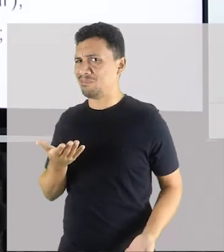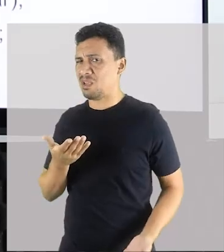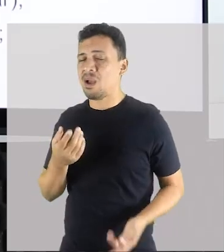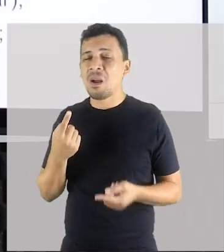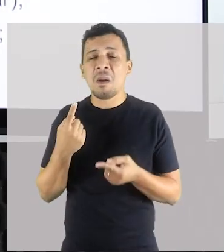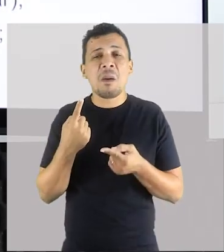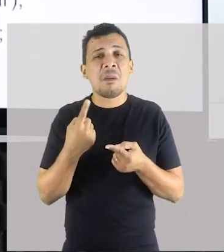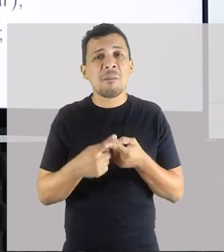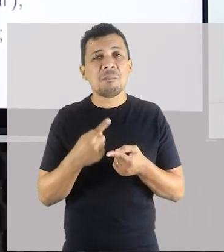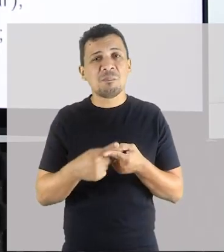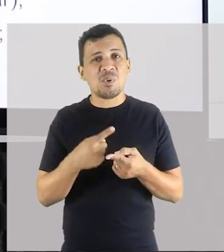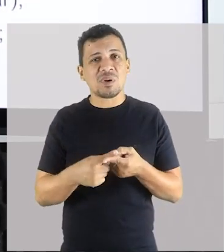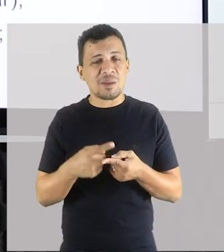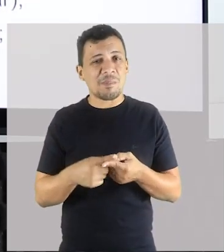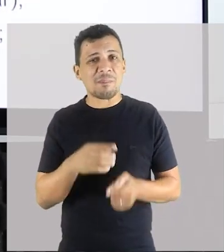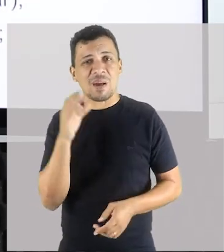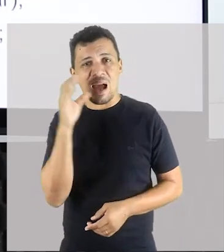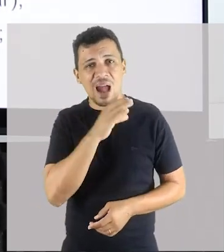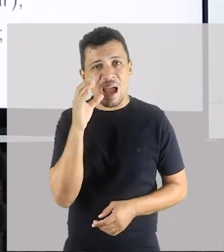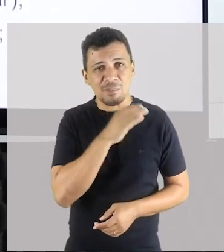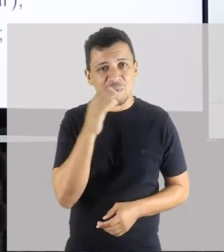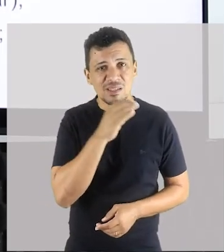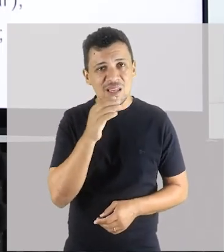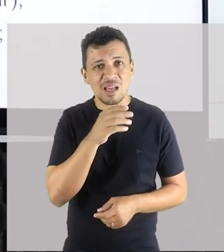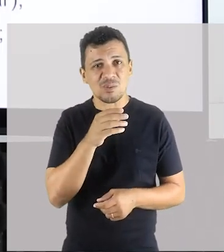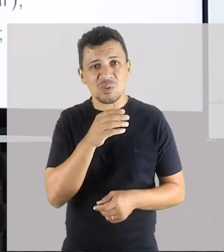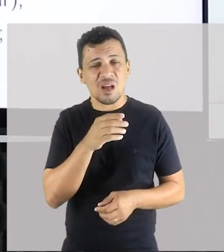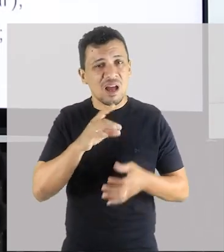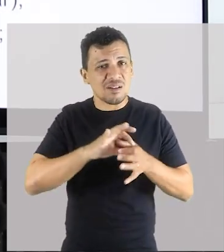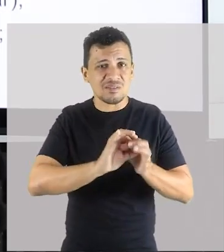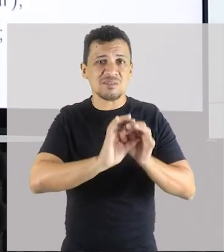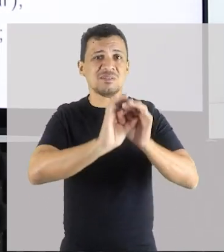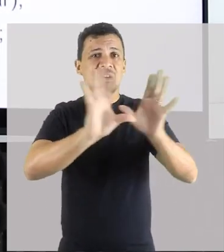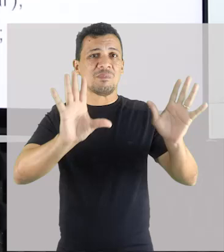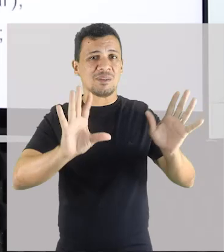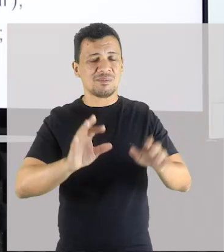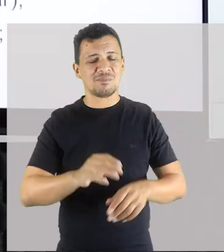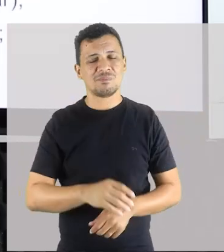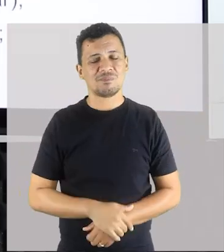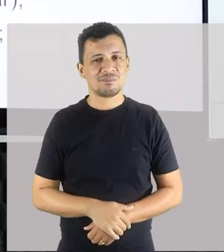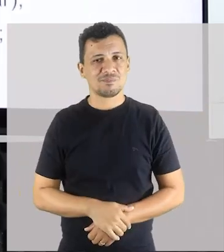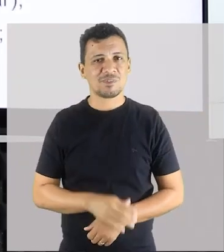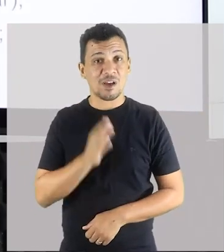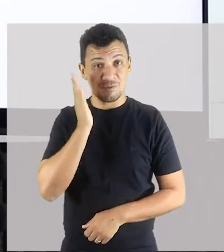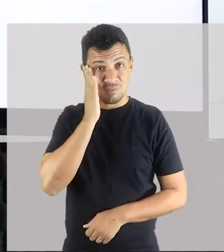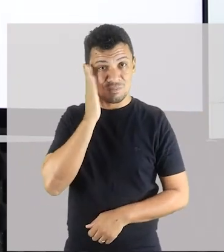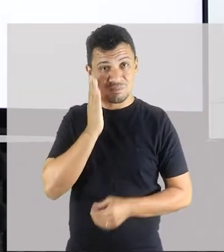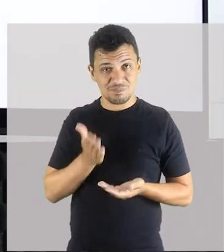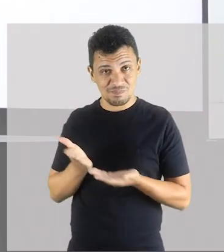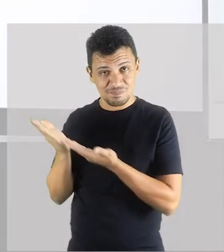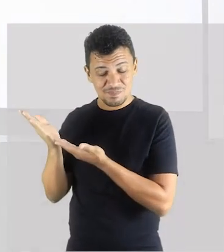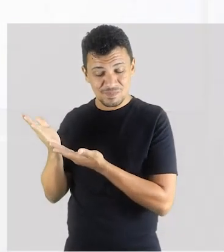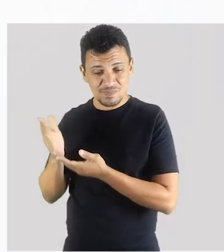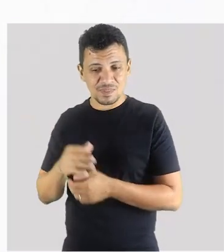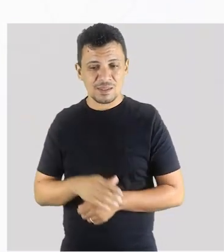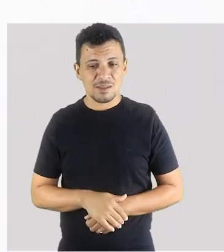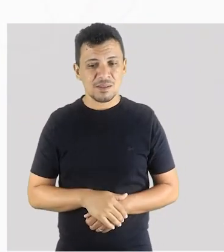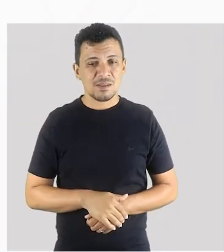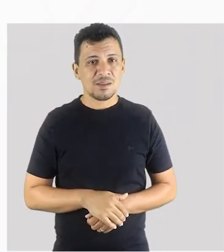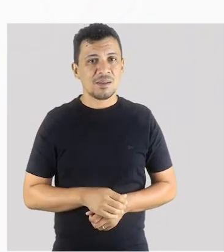vai ser mais acelerado do que a própria coroa inglesa pensava. Vamos lá entender um pouco mais.